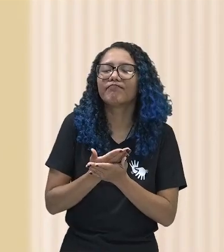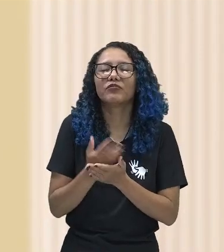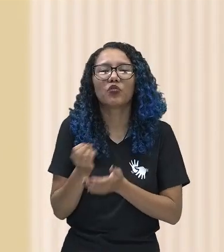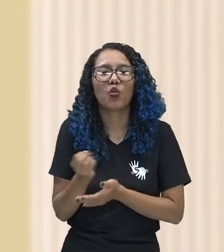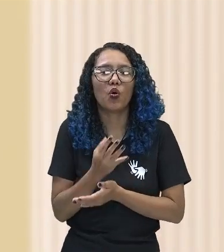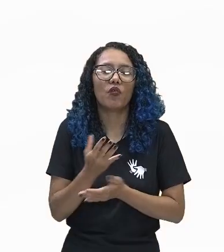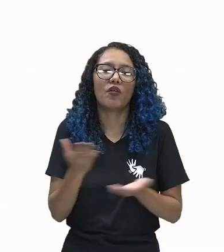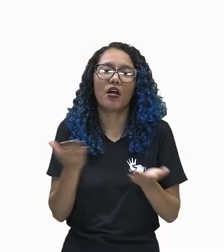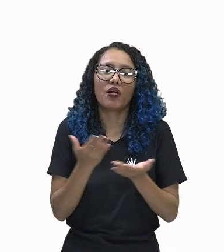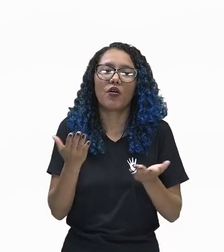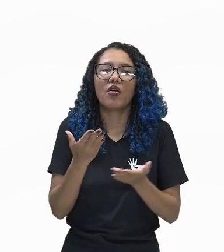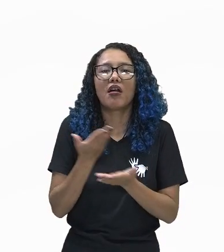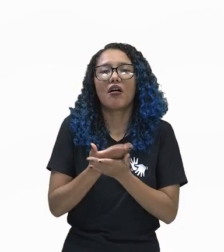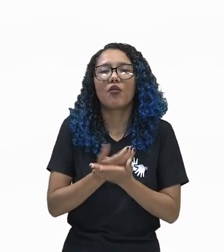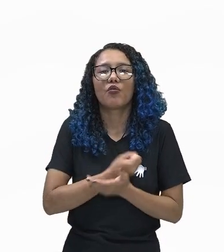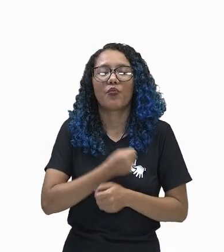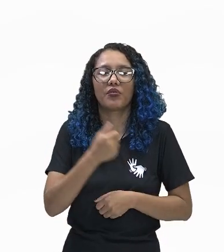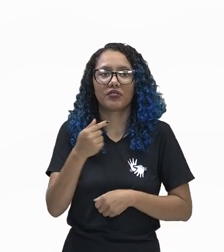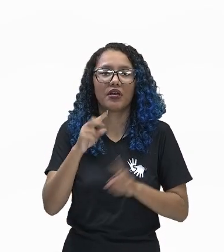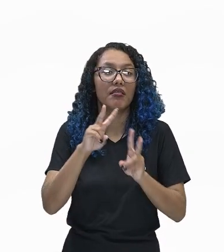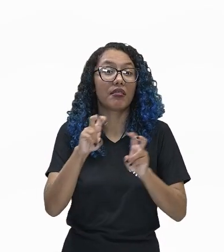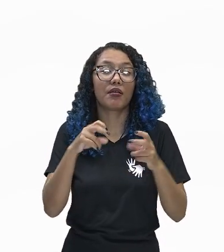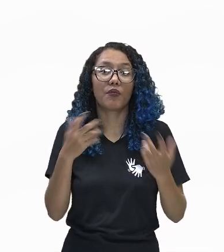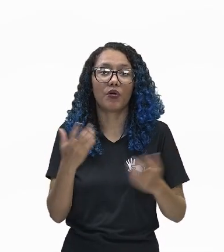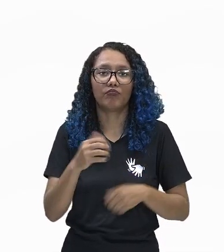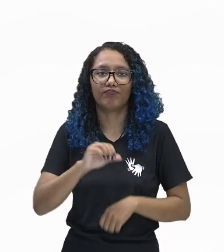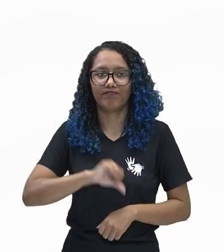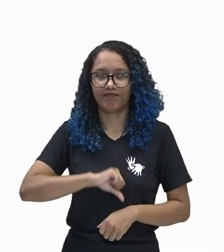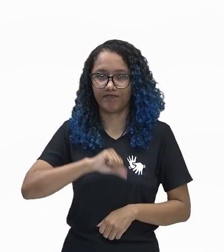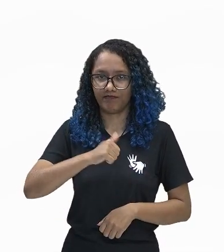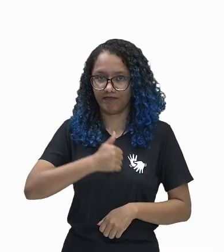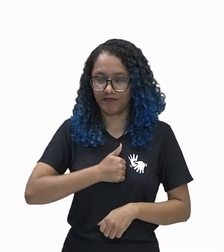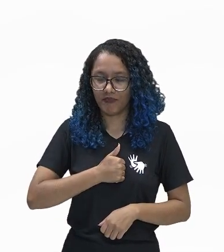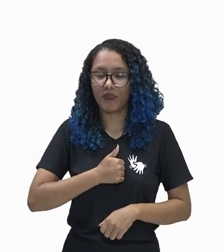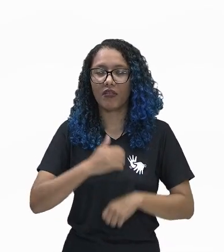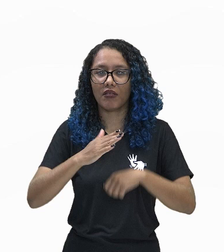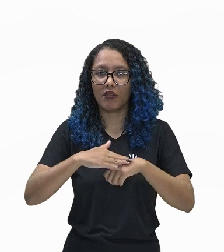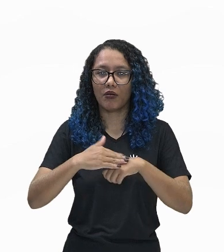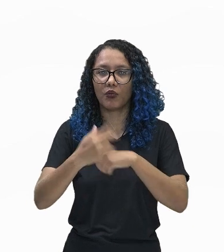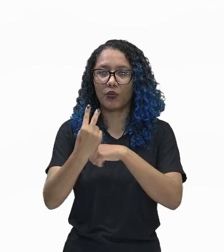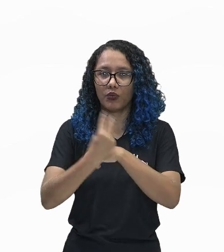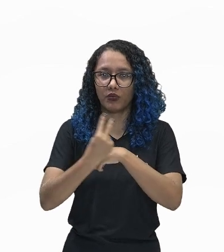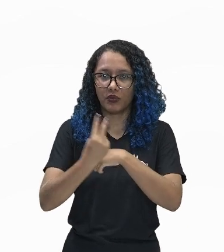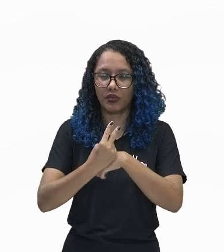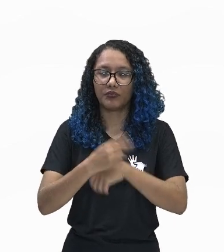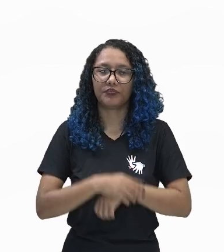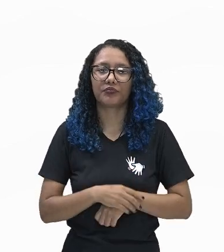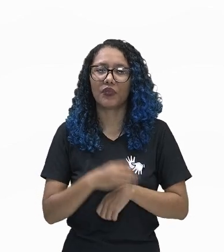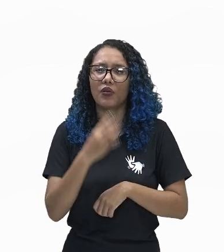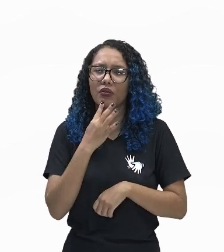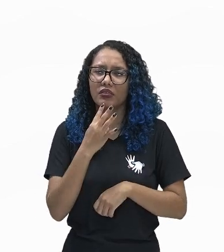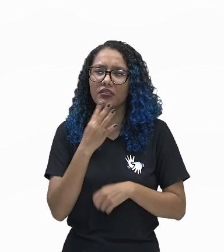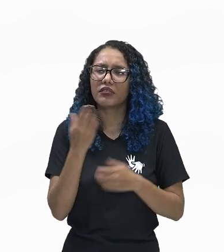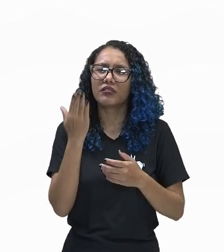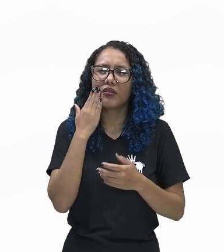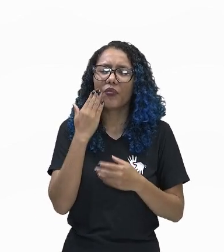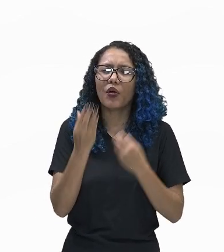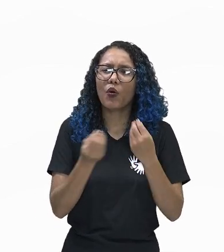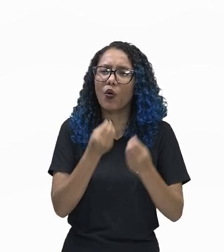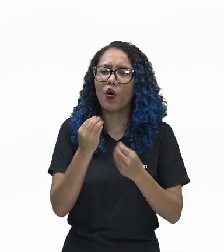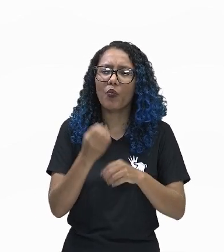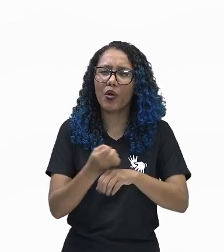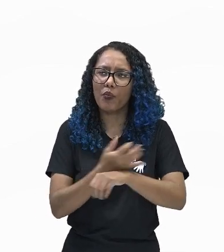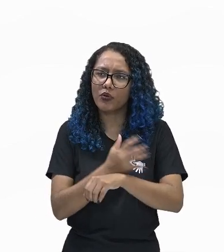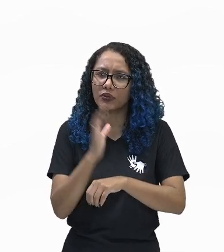7, objeto de conhecimento, autoestima e autocuidado, reconhecendo e lidando com